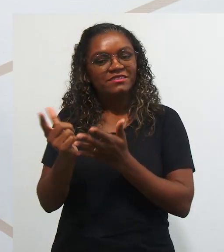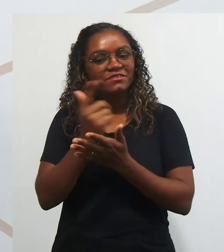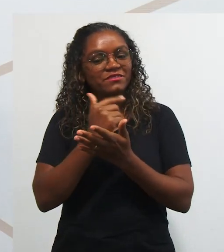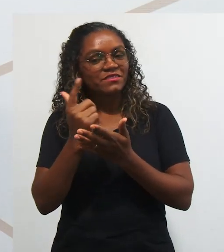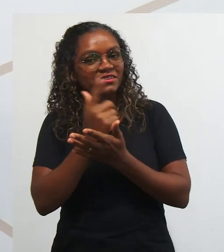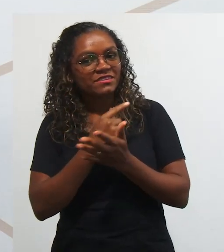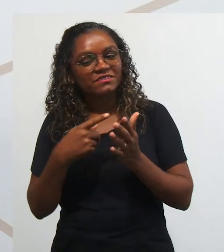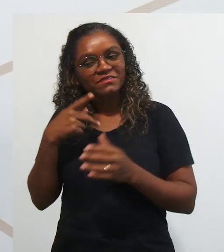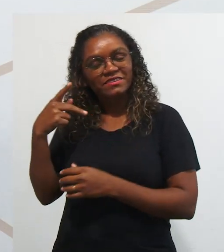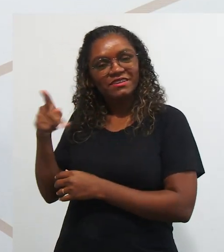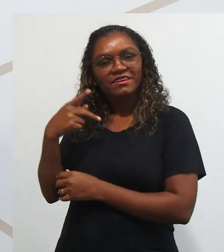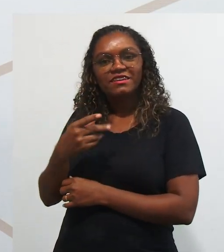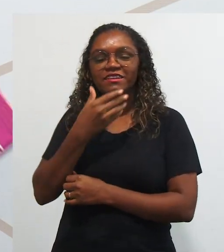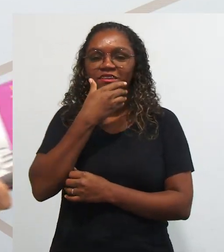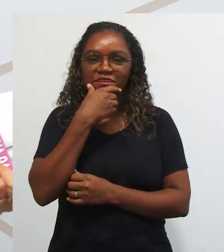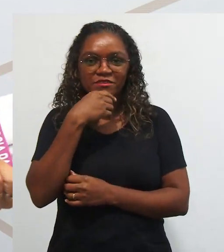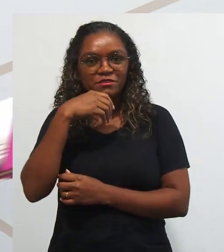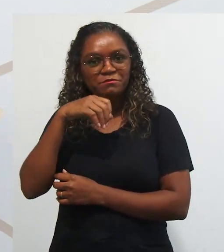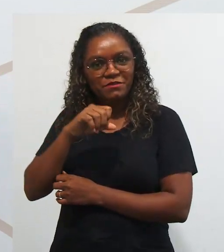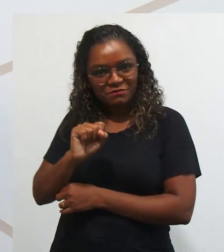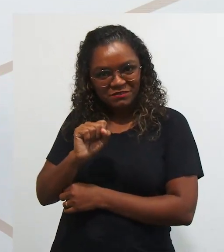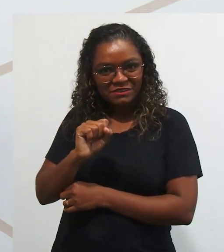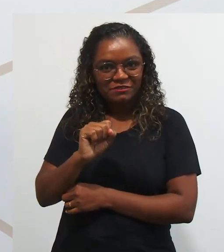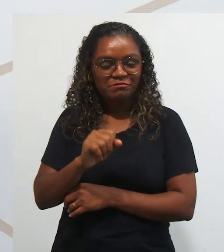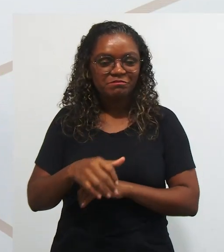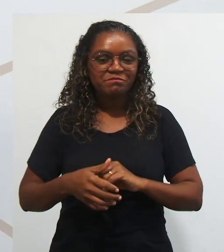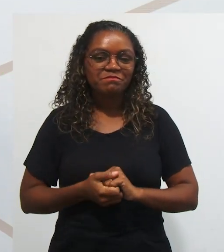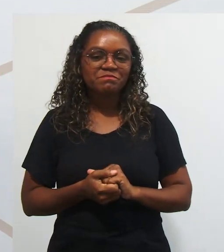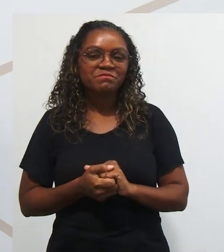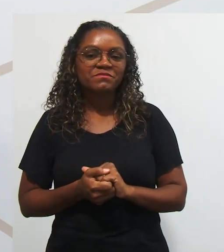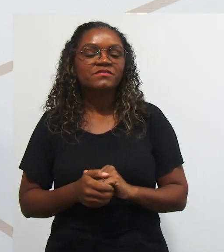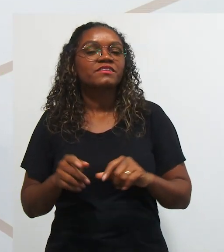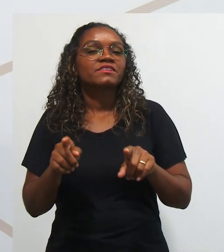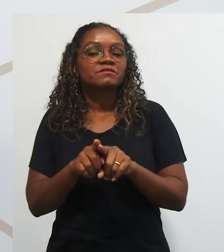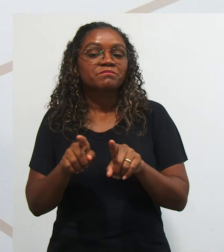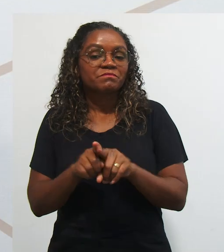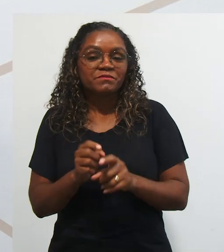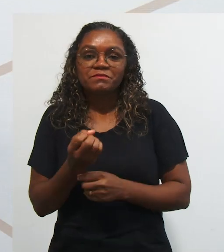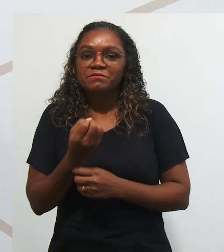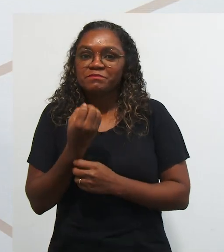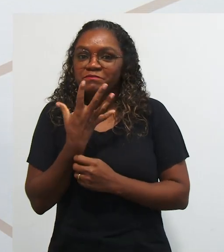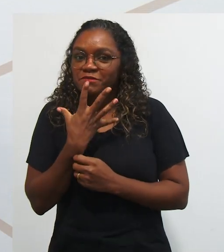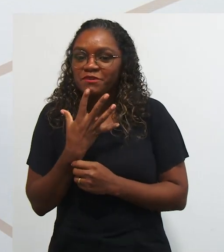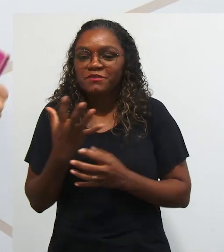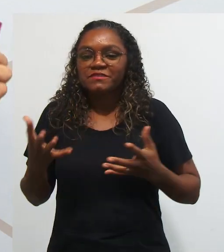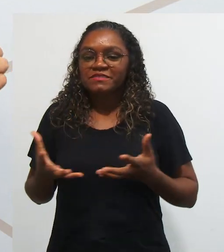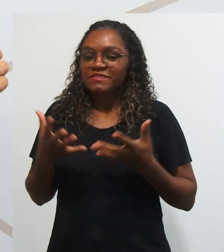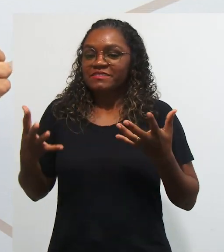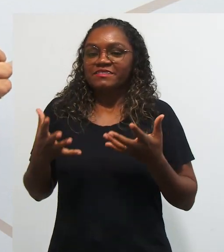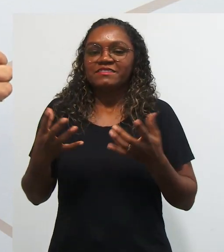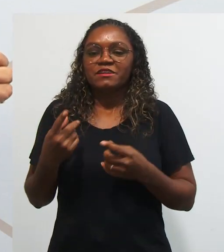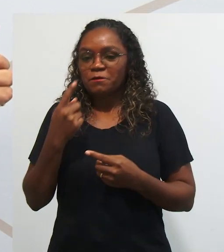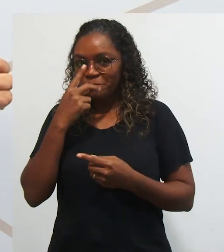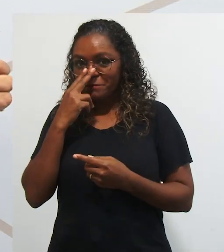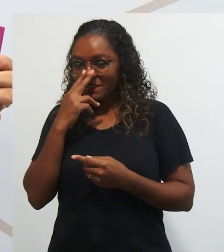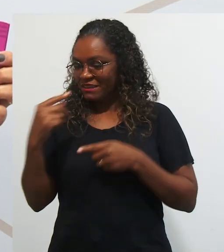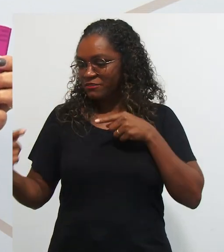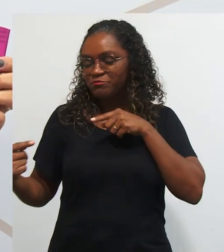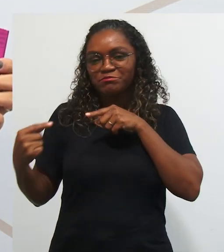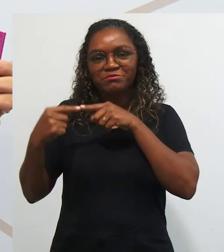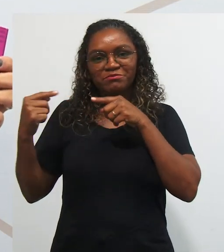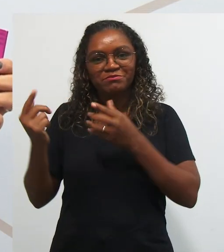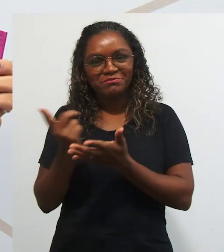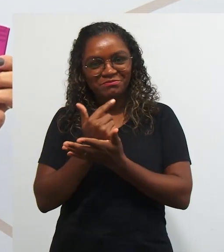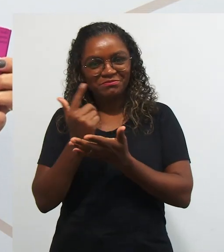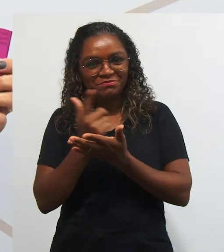o Paulinho, claro, Paulo Freire, nossa maior inspiração. E, inclusive, é tanta inspiração que eu tô até combinando. Olha só, pink,